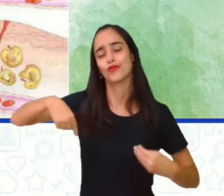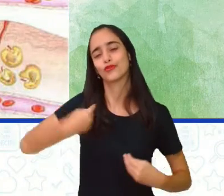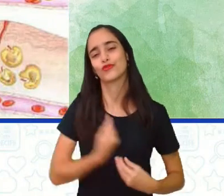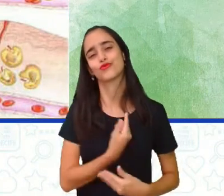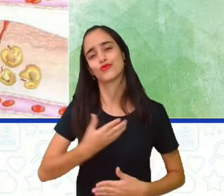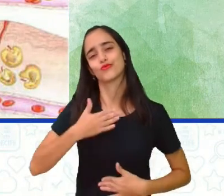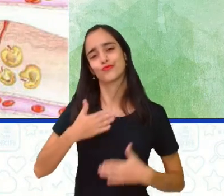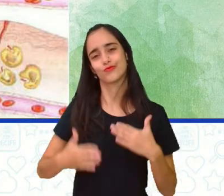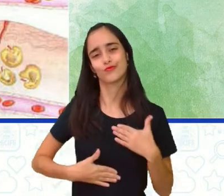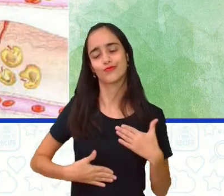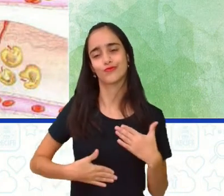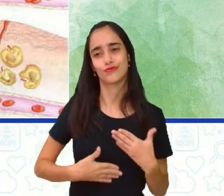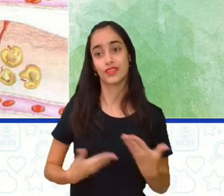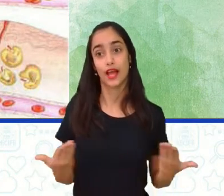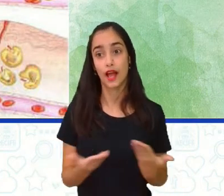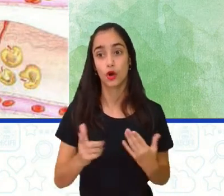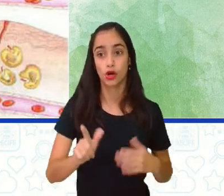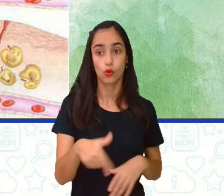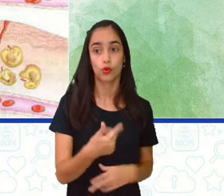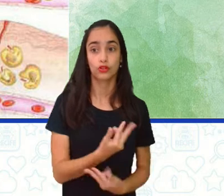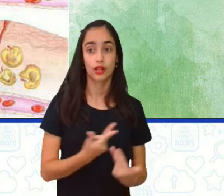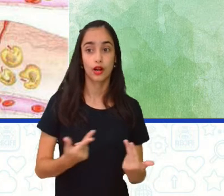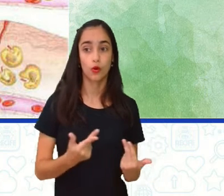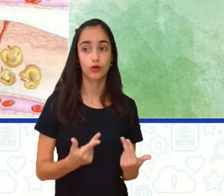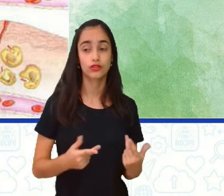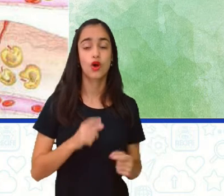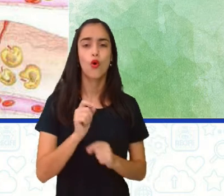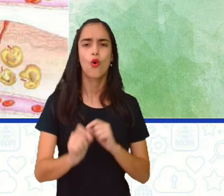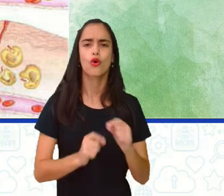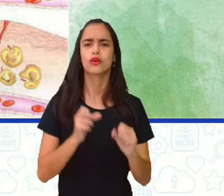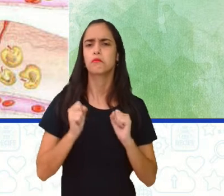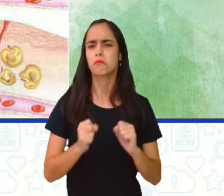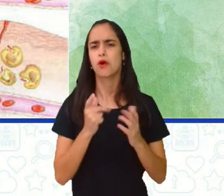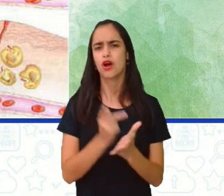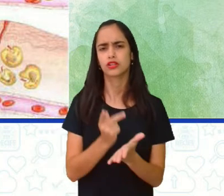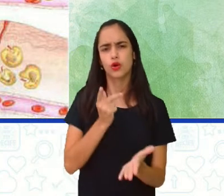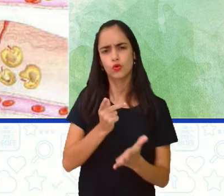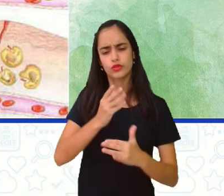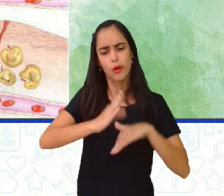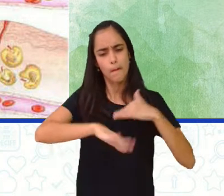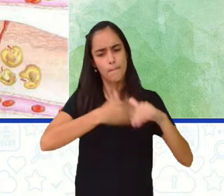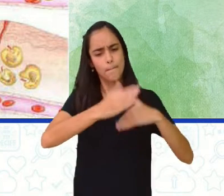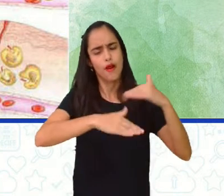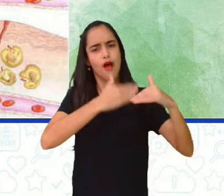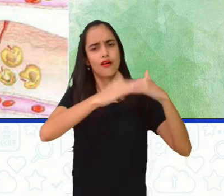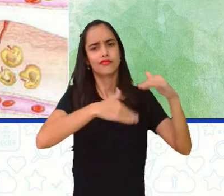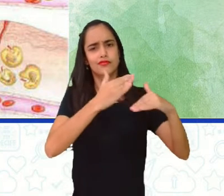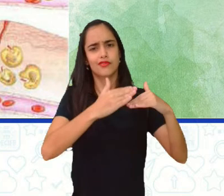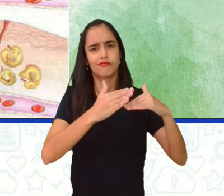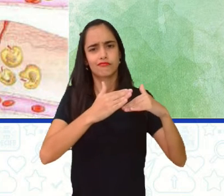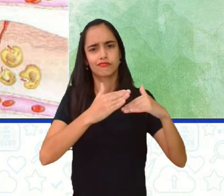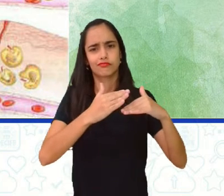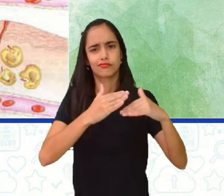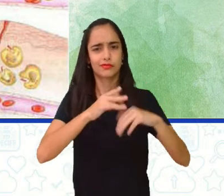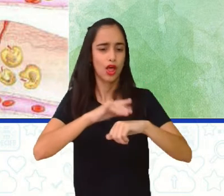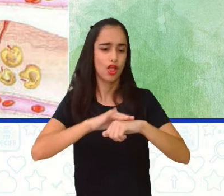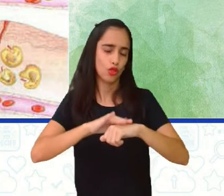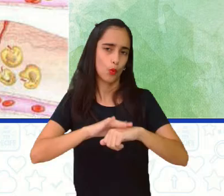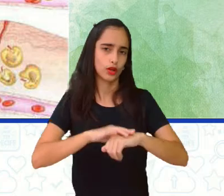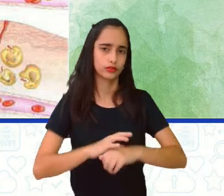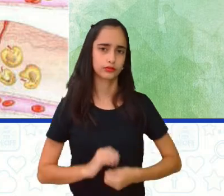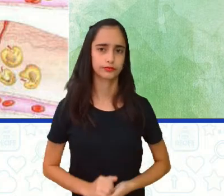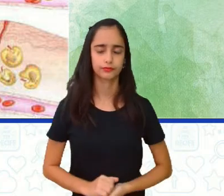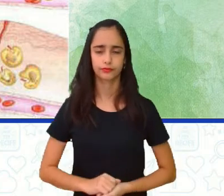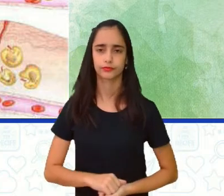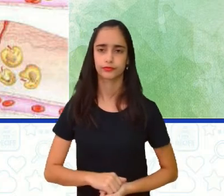me aproximar dele para mostrar o que pode acontecer aí num processo inflamatório. Acompanhe aqui